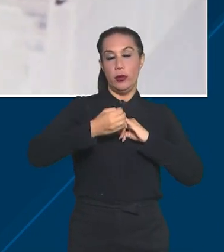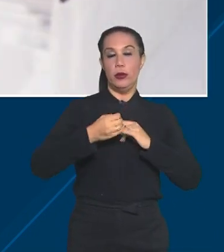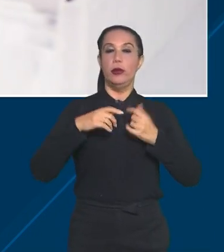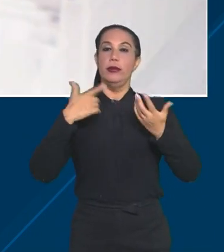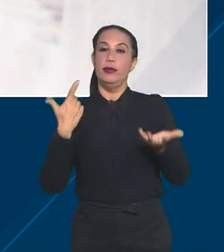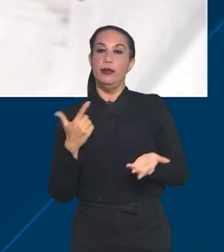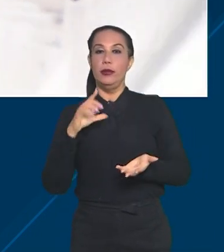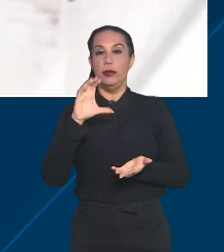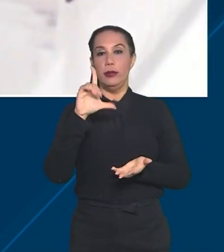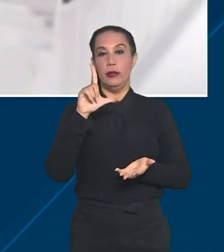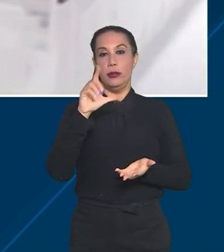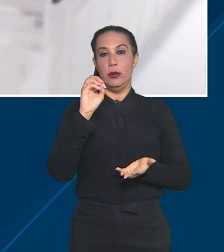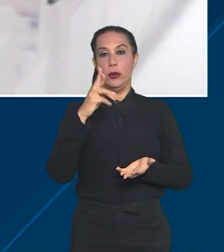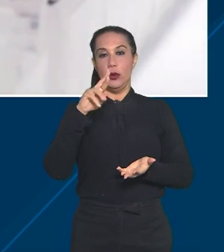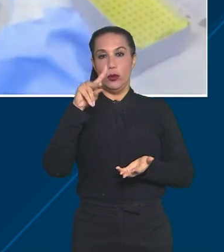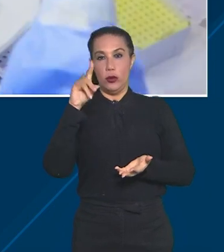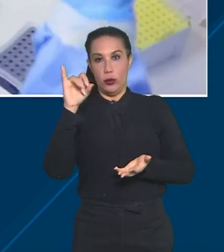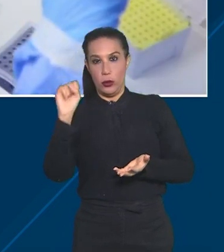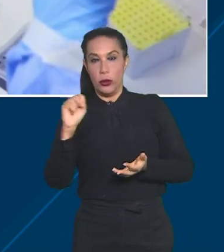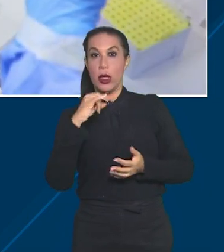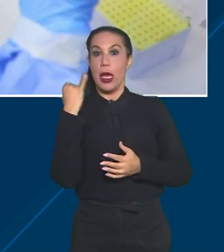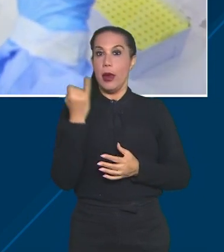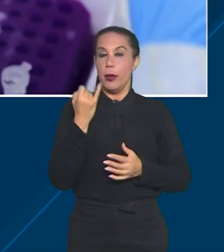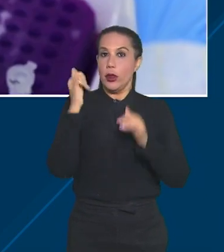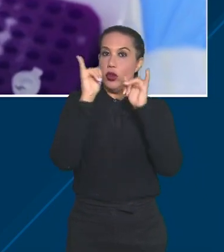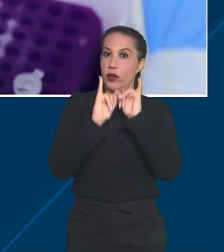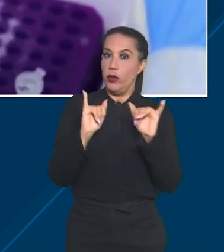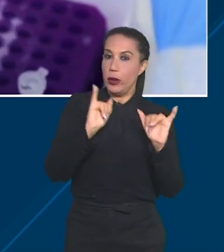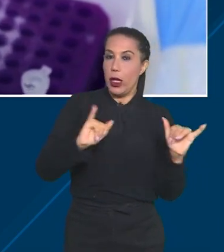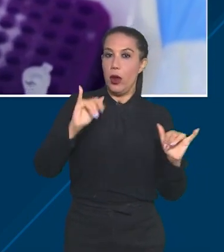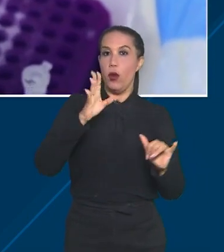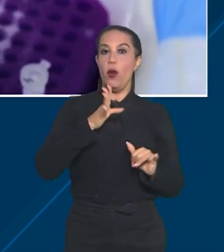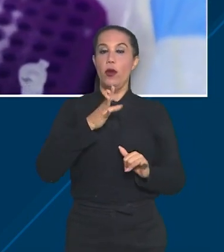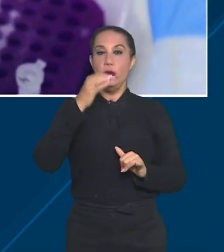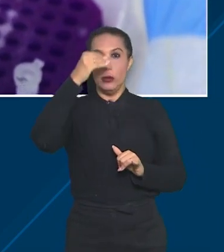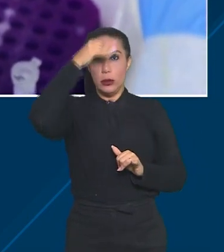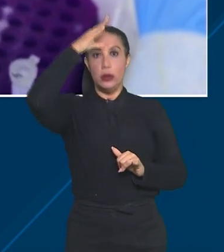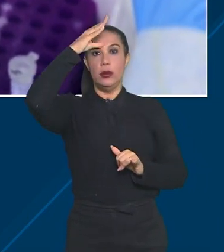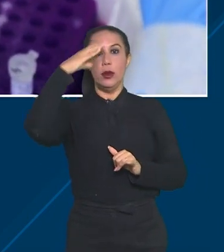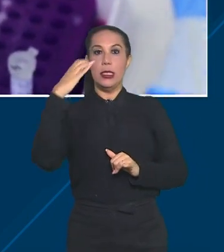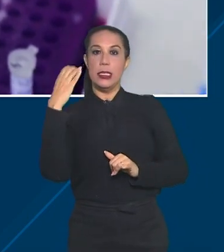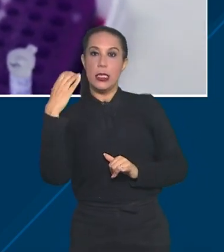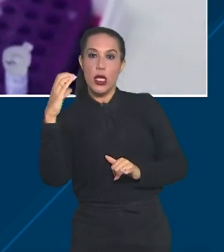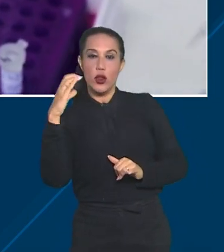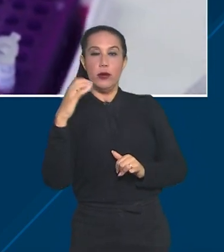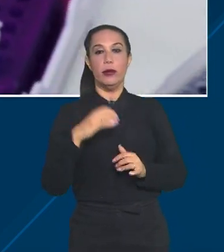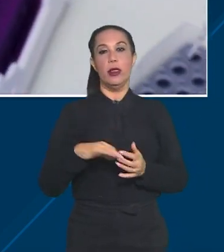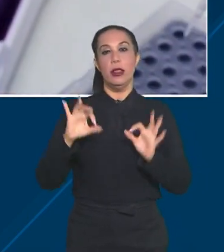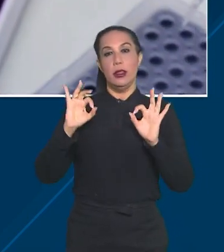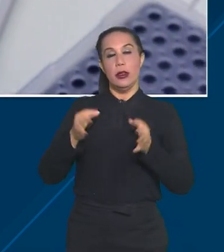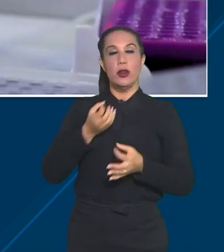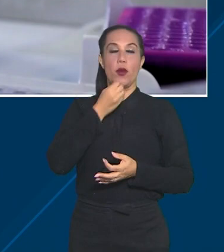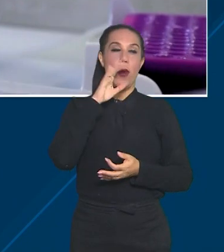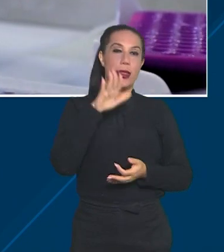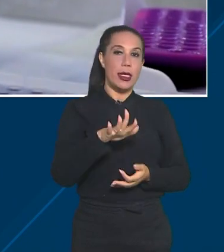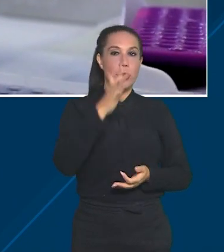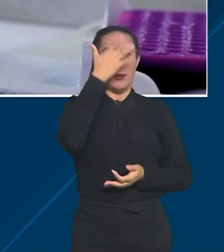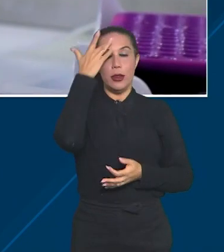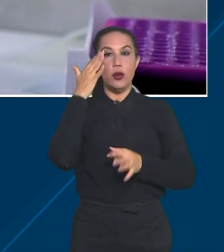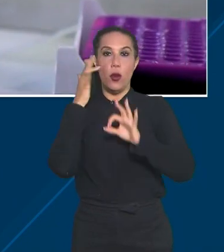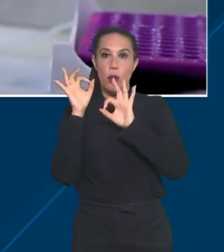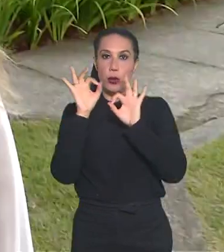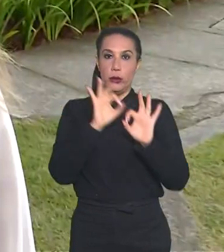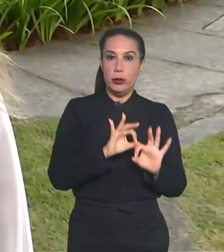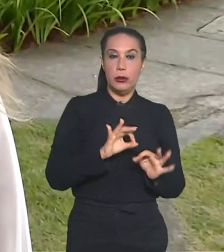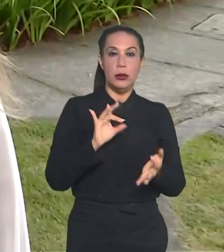é muito importante a divulgação desse conhecimento científico? Com certeza. Boa tarde, Maurício. Boa tarde a todos que nos ouvem.